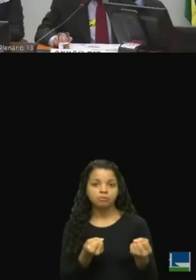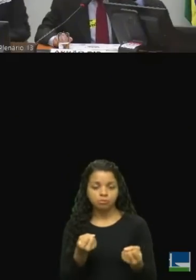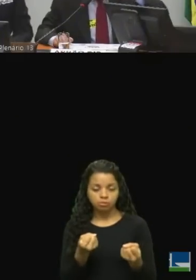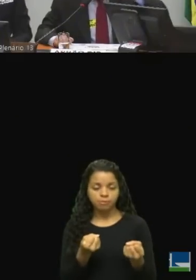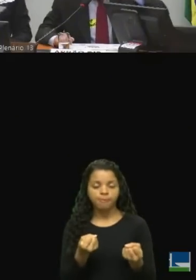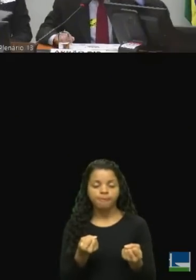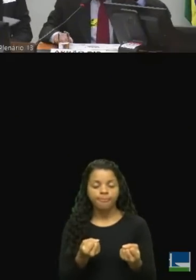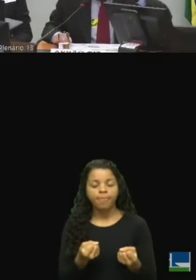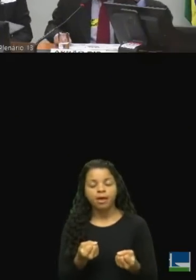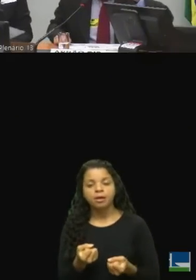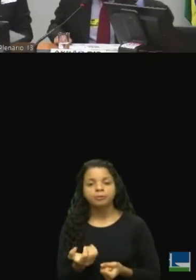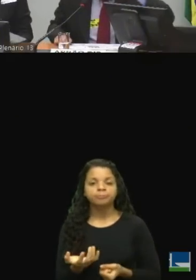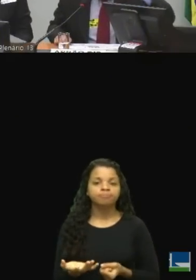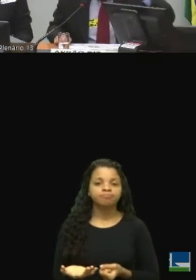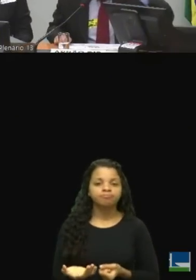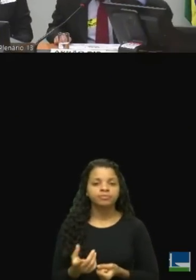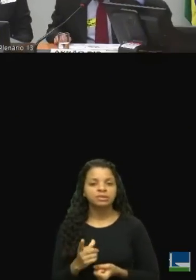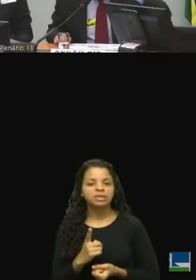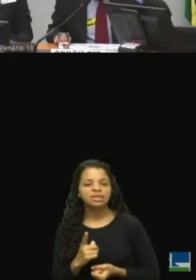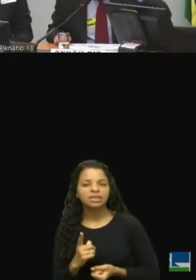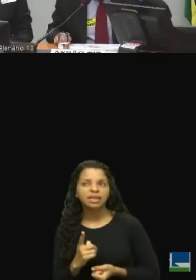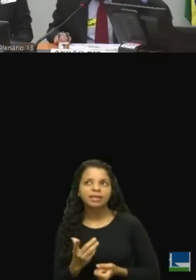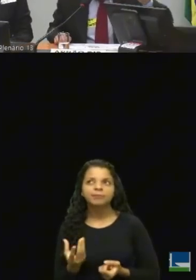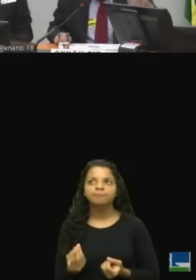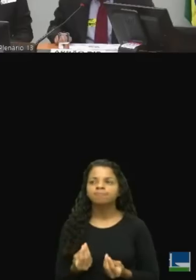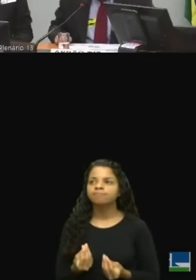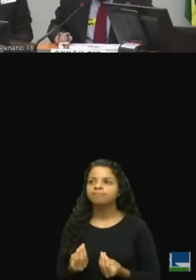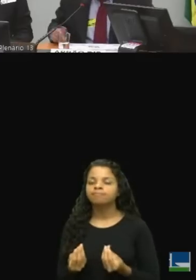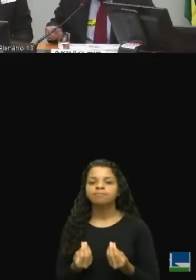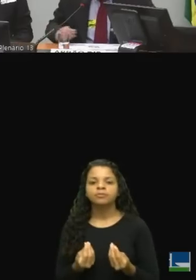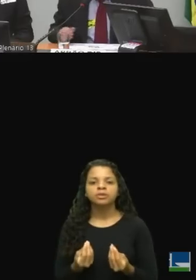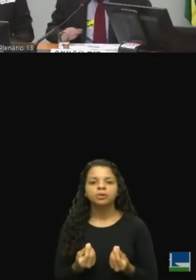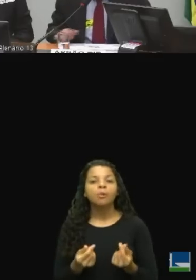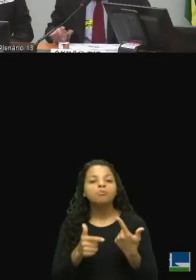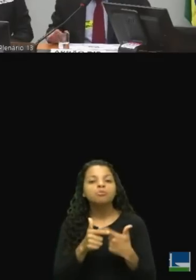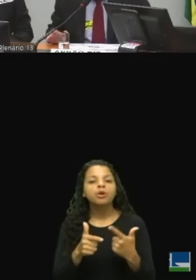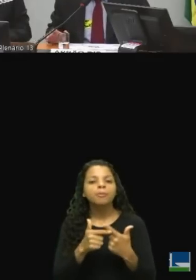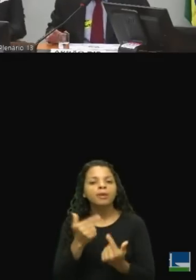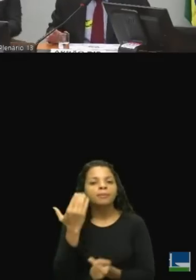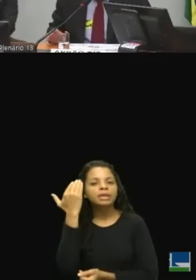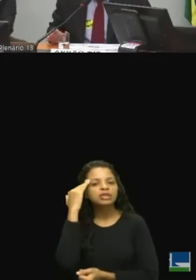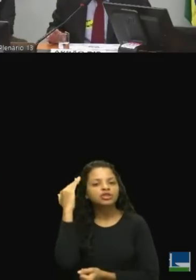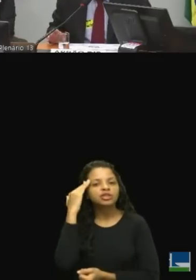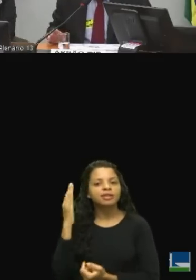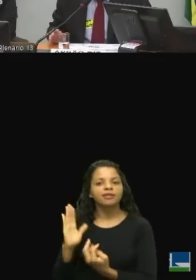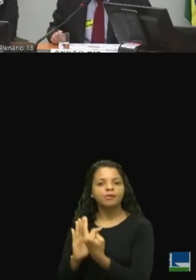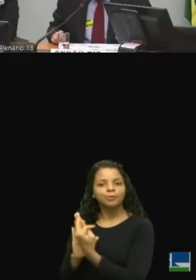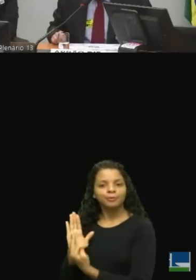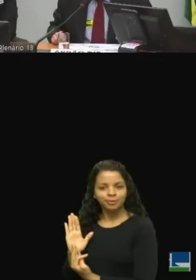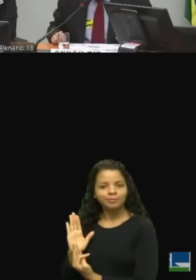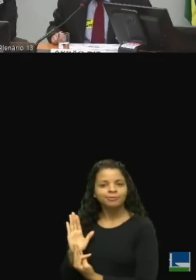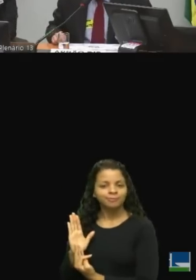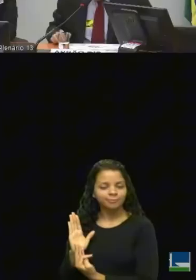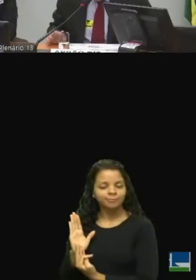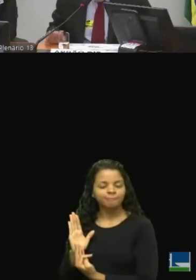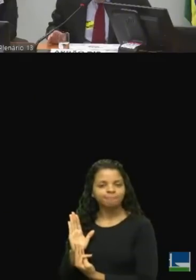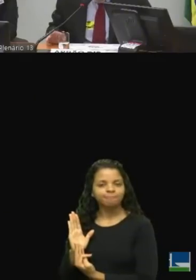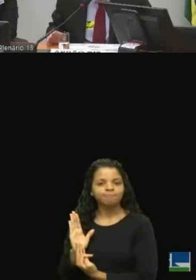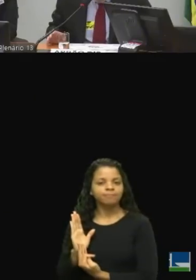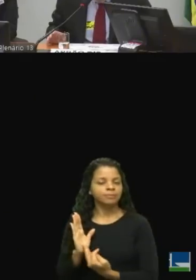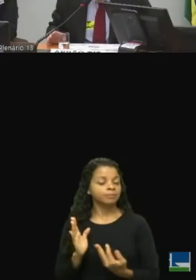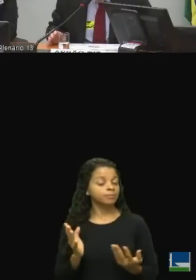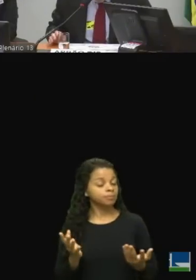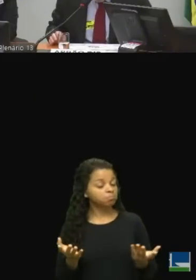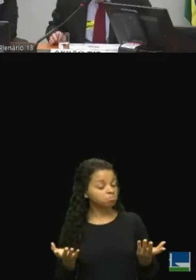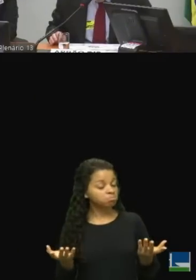aí alguma falha de interpretação de texto, né? E eu não quero entender